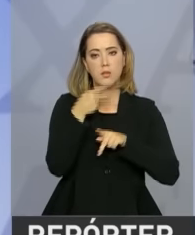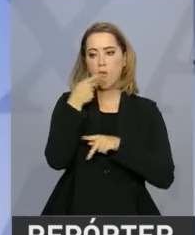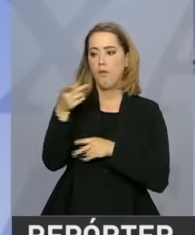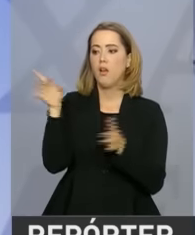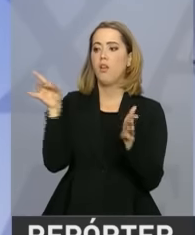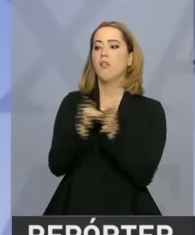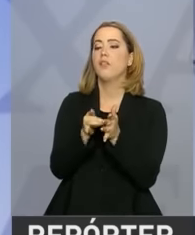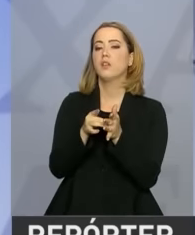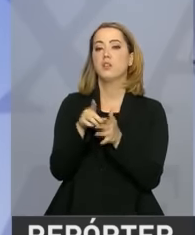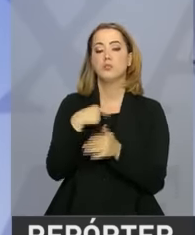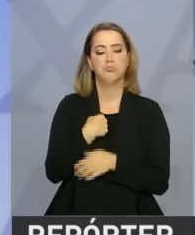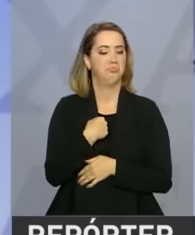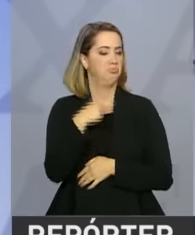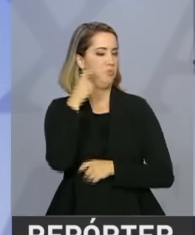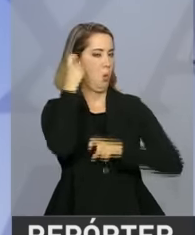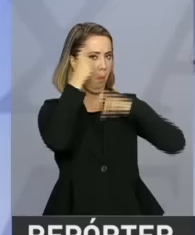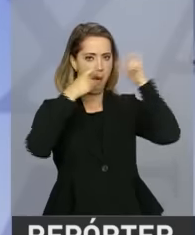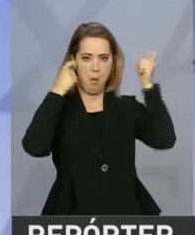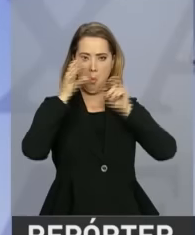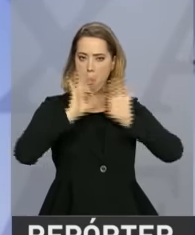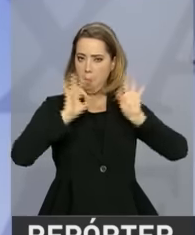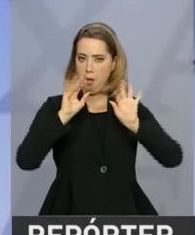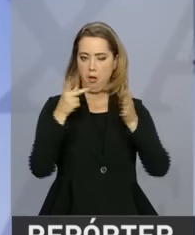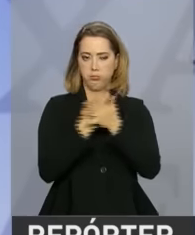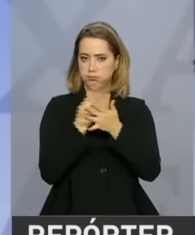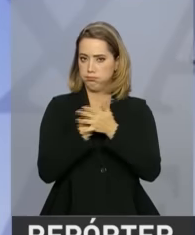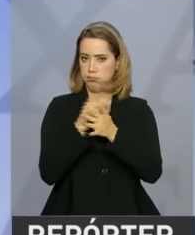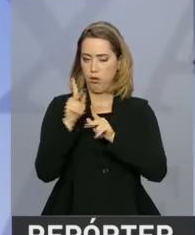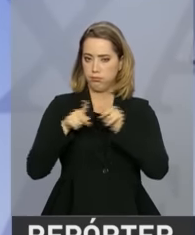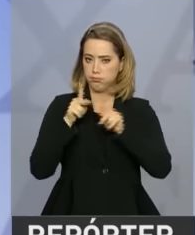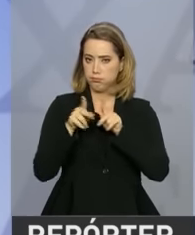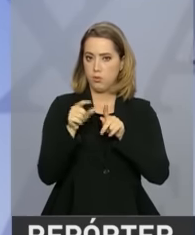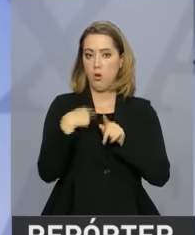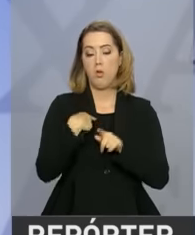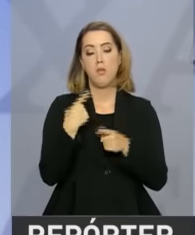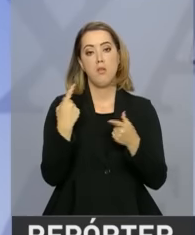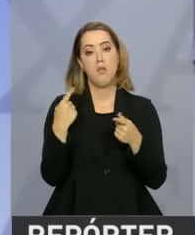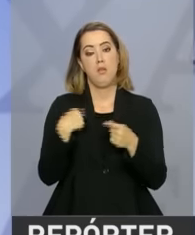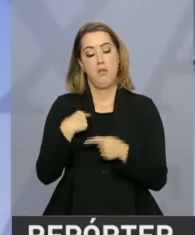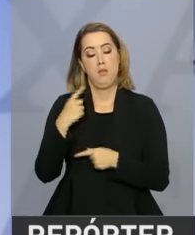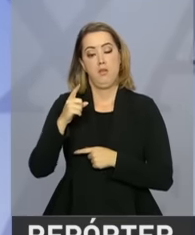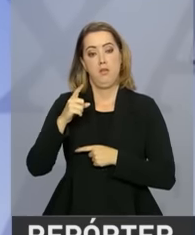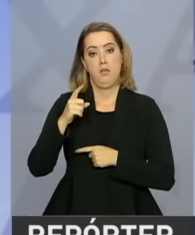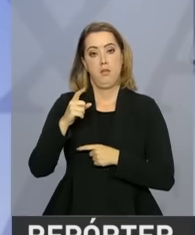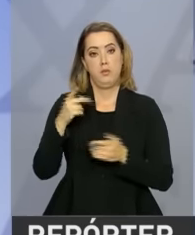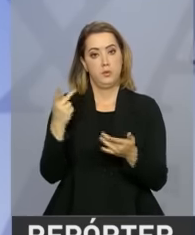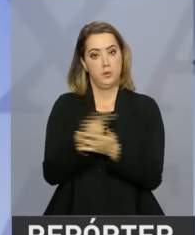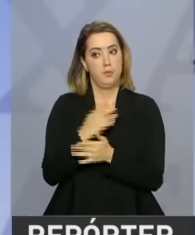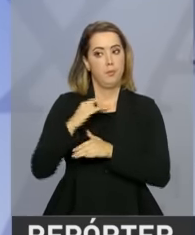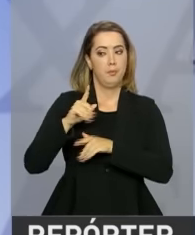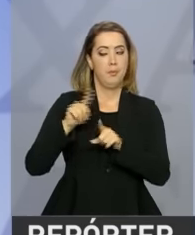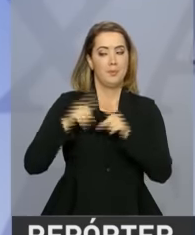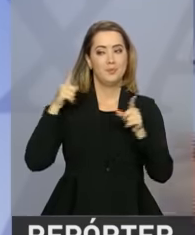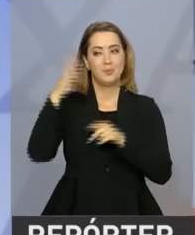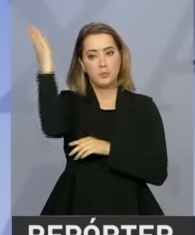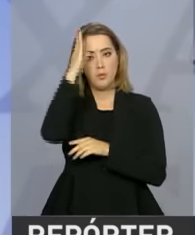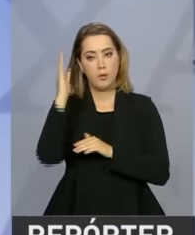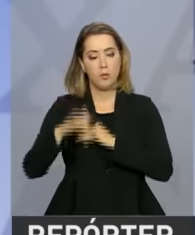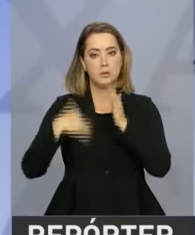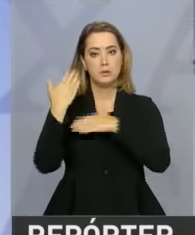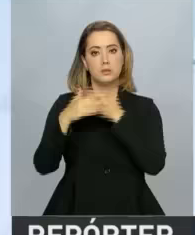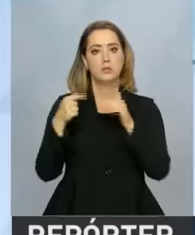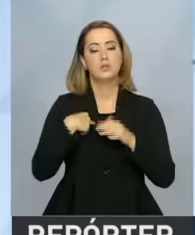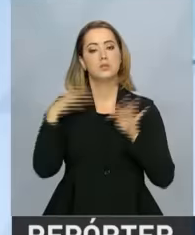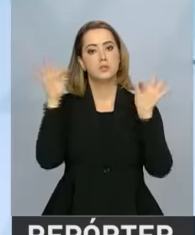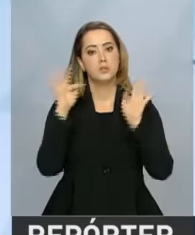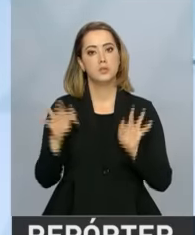com a impopularidade, eu estou preocupado com o Brasil. Portanto, se eu ficar impopular, mas o Brasil crescer, eu me dou por satisfeito. Esta é a grande